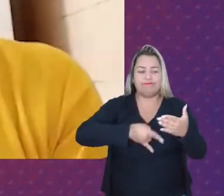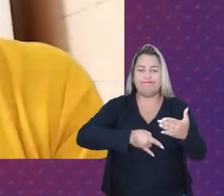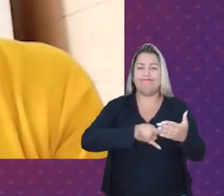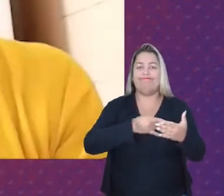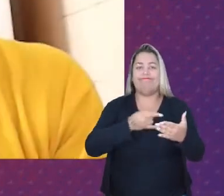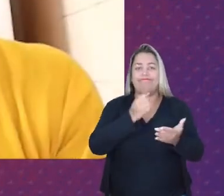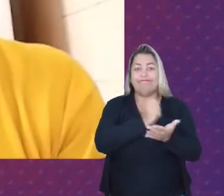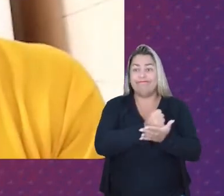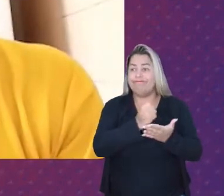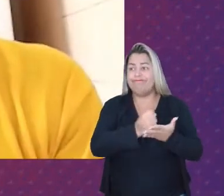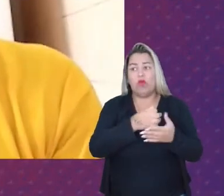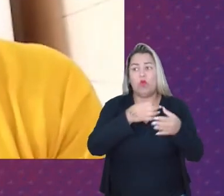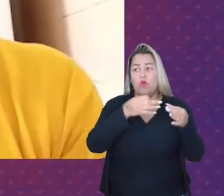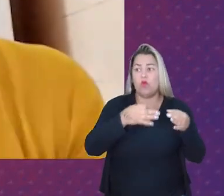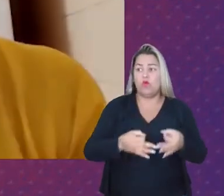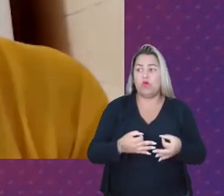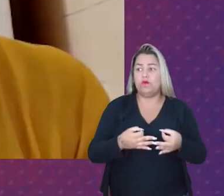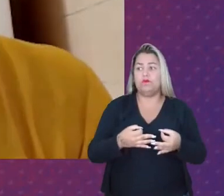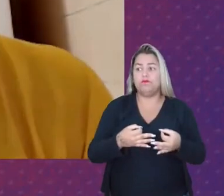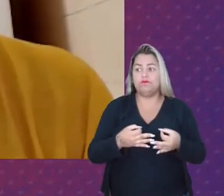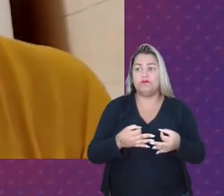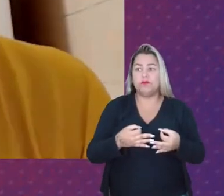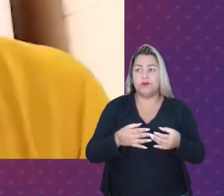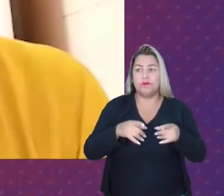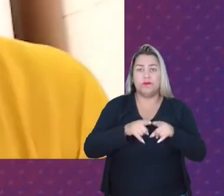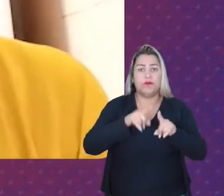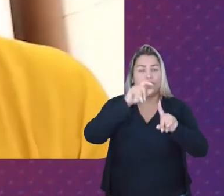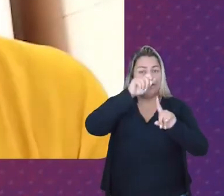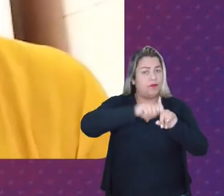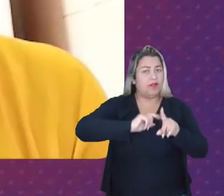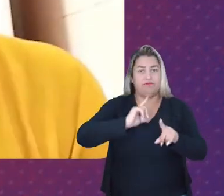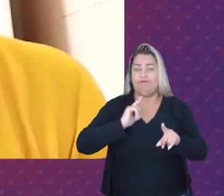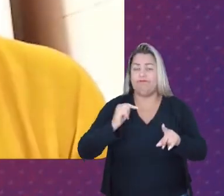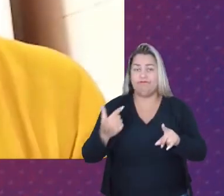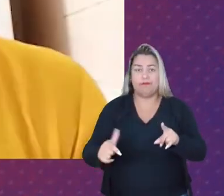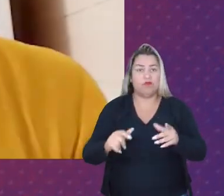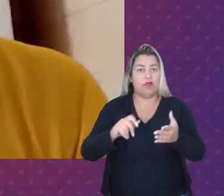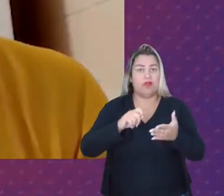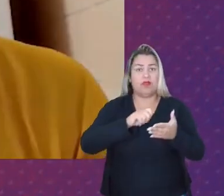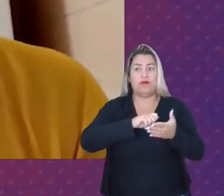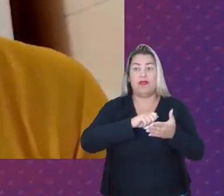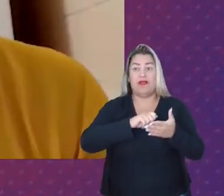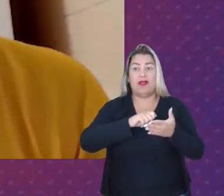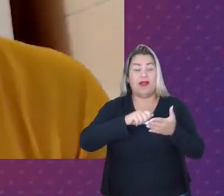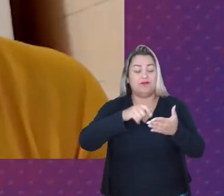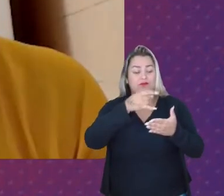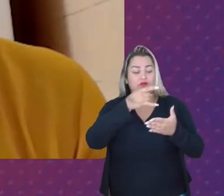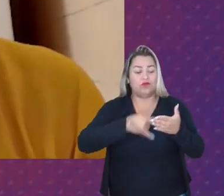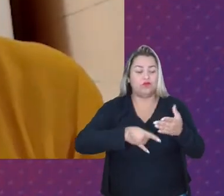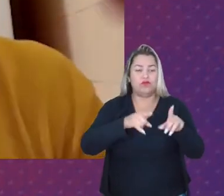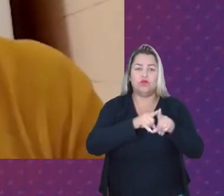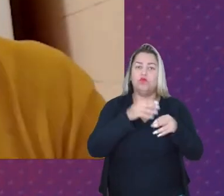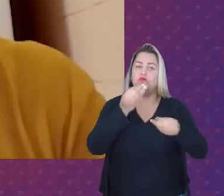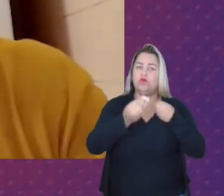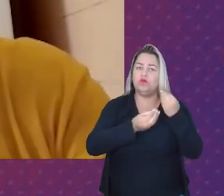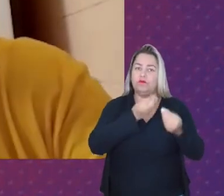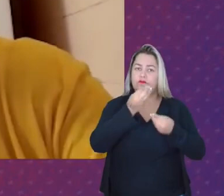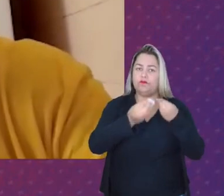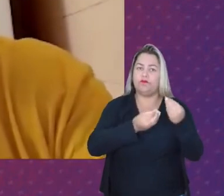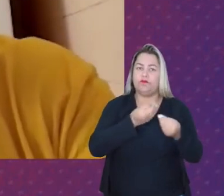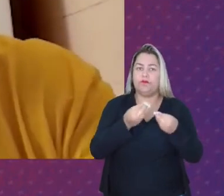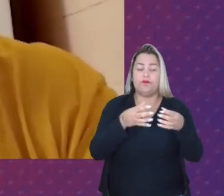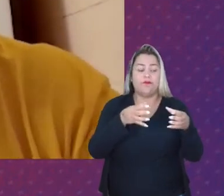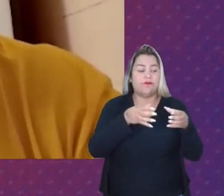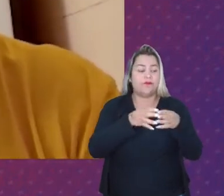quantas trabalhavam como mensalista, mas sem carteira assinada. Não sabemos a situação de como estão os órfãos